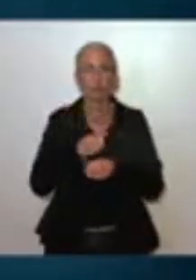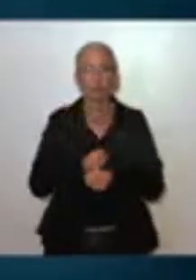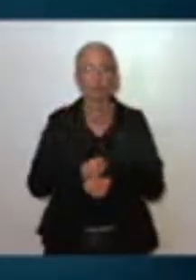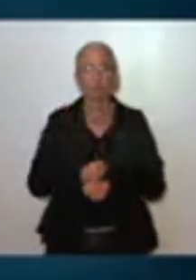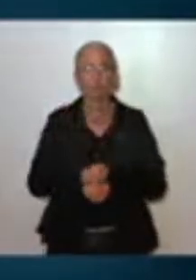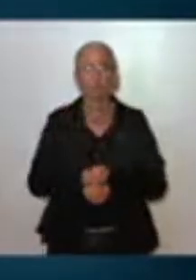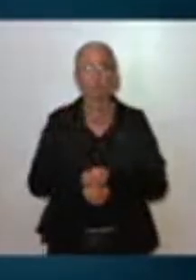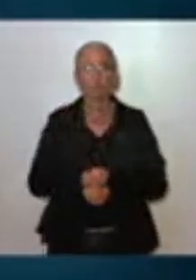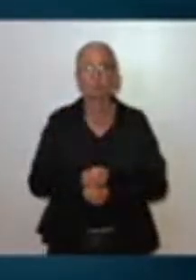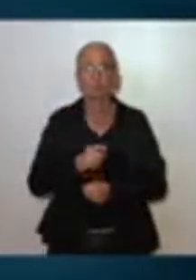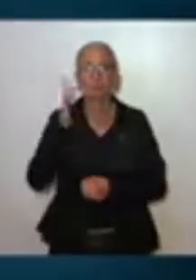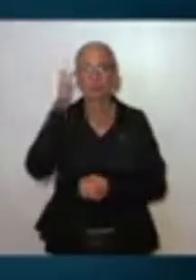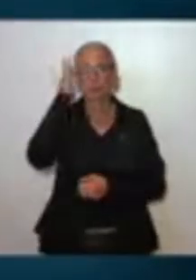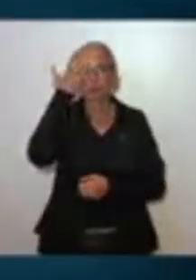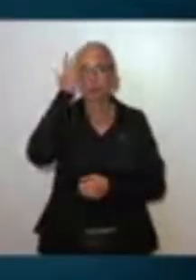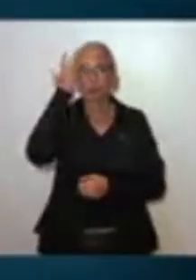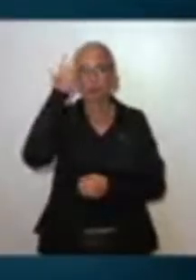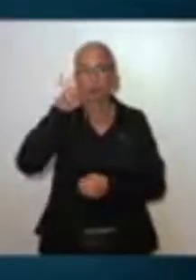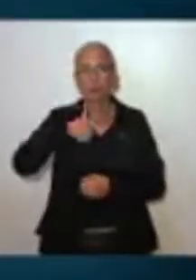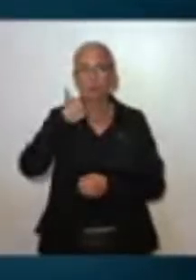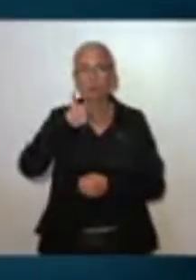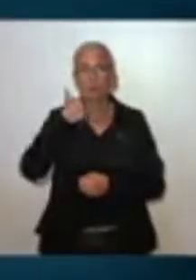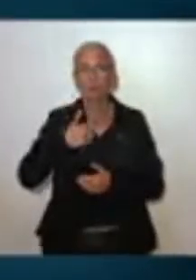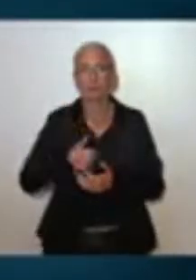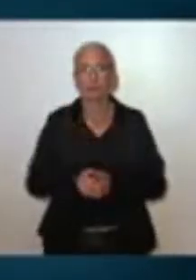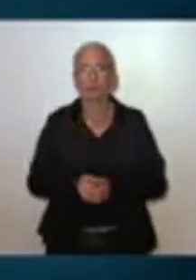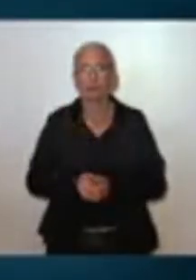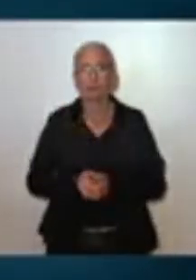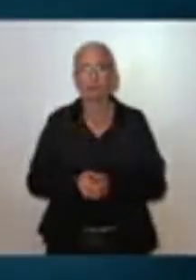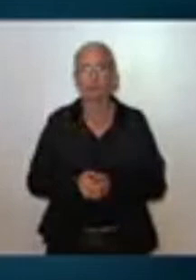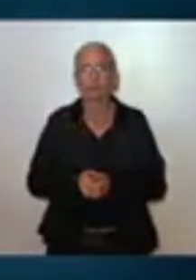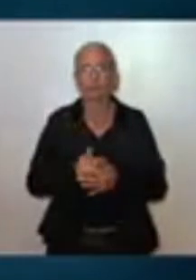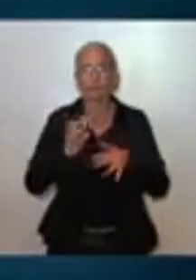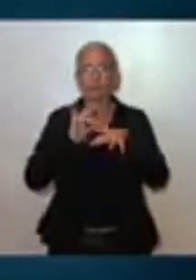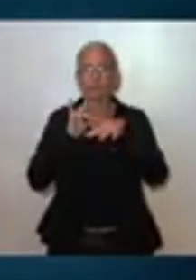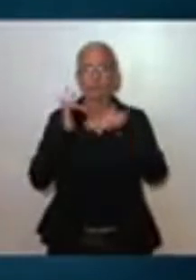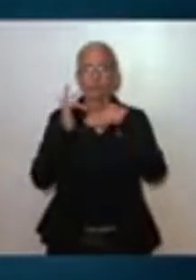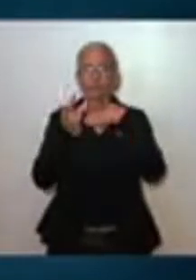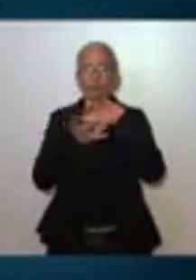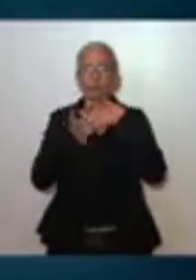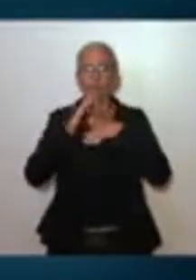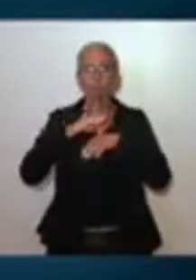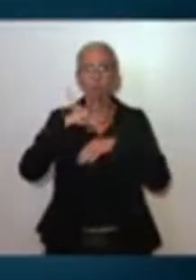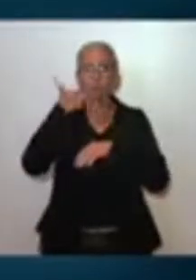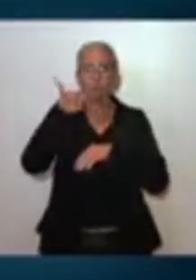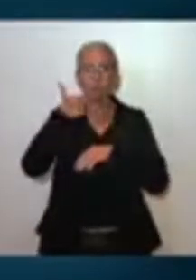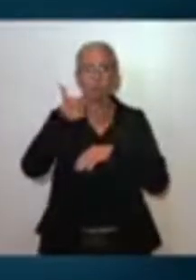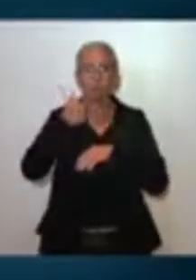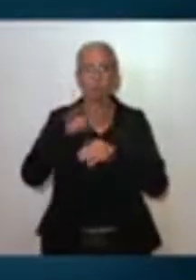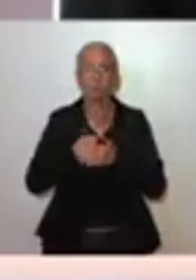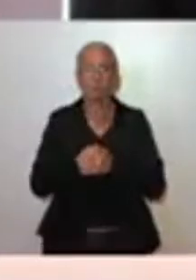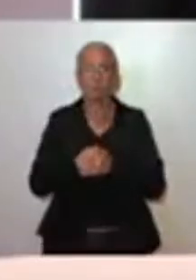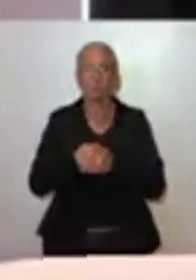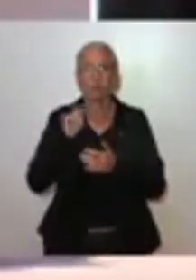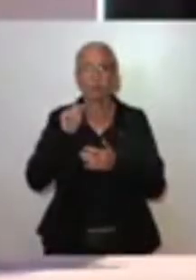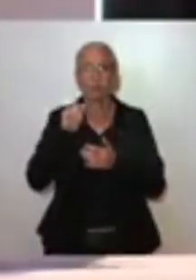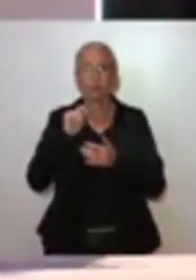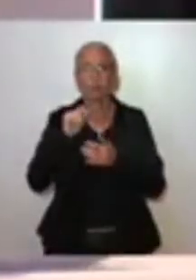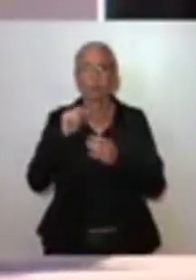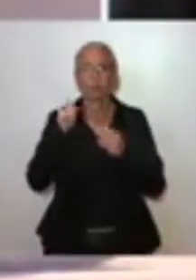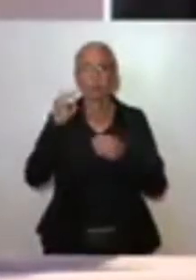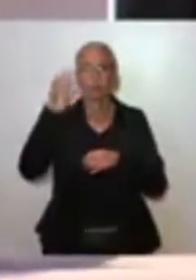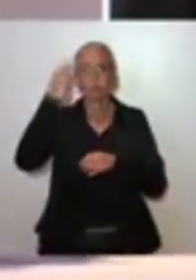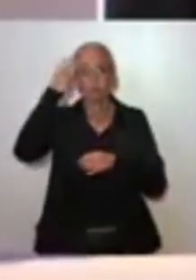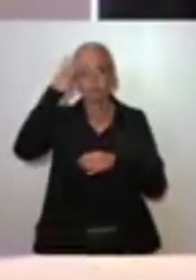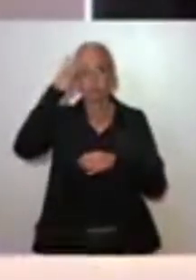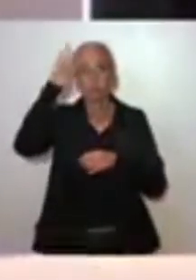eu acho que primeiro os jovens dominam as redes sociais muito melhor do que os adultos portanto eles são os protagonistas